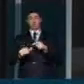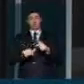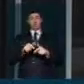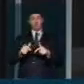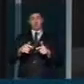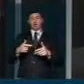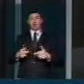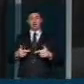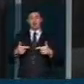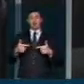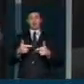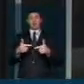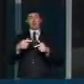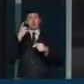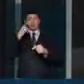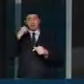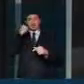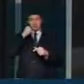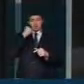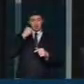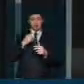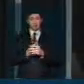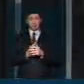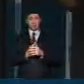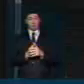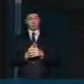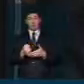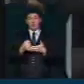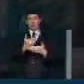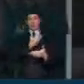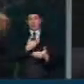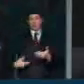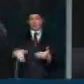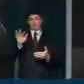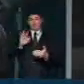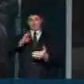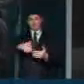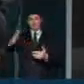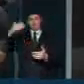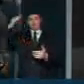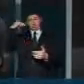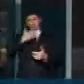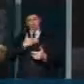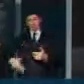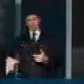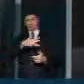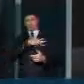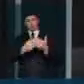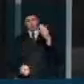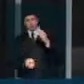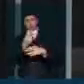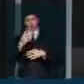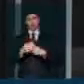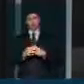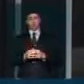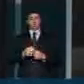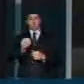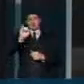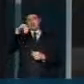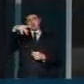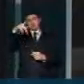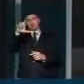frente parlamentar e pelo apoio do governo federal, quando, no governo Lula, criou o Simples